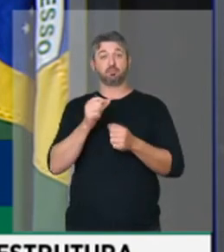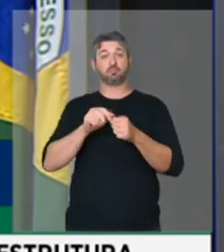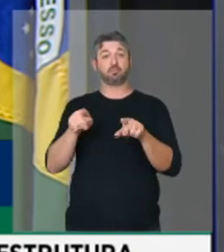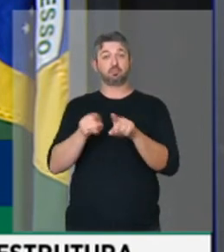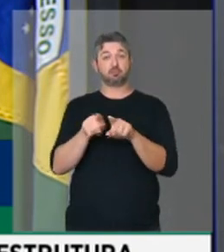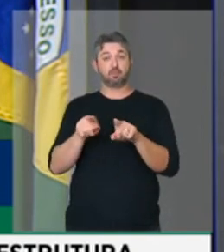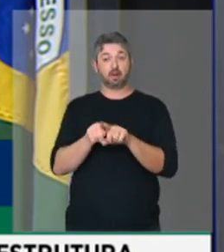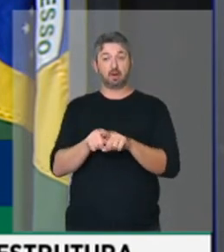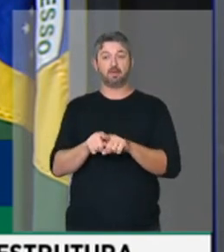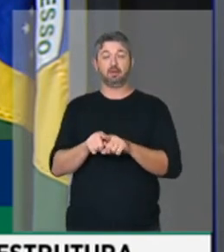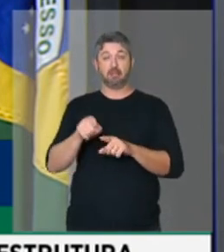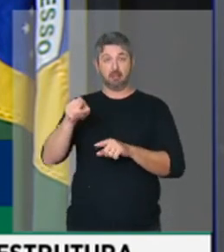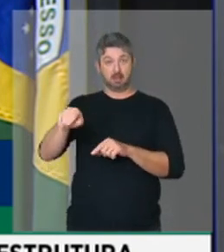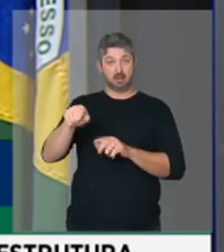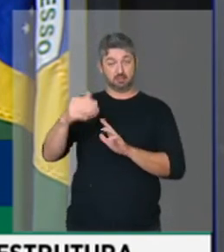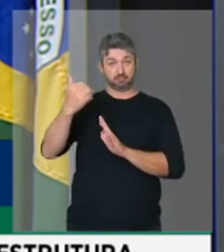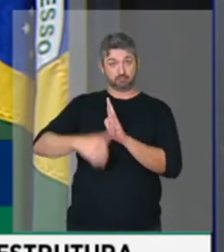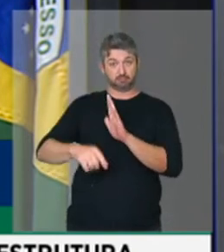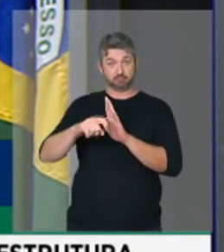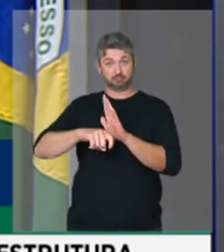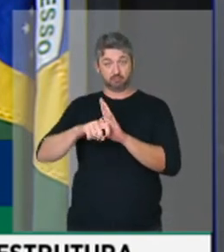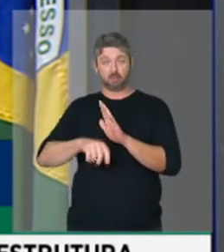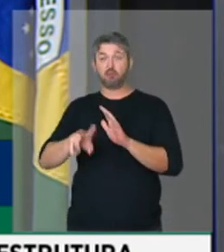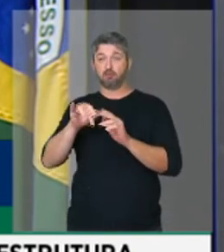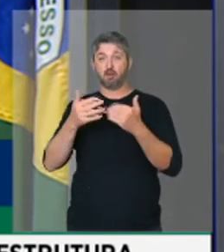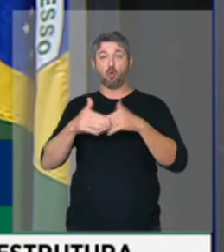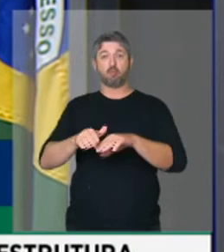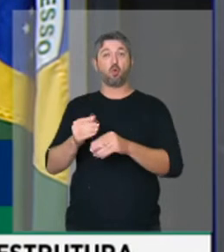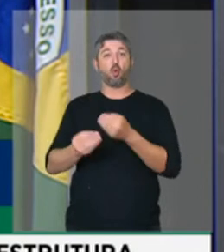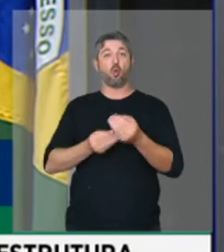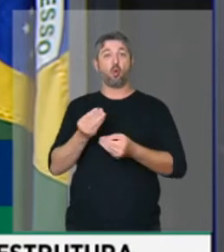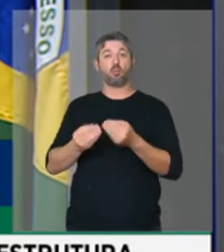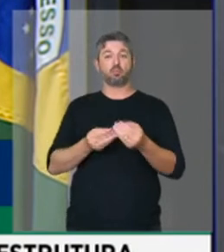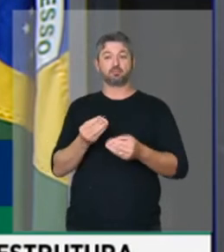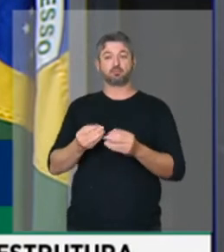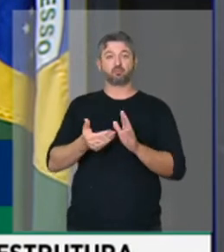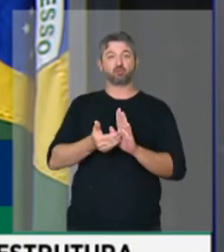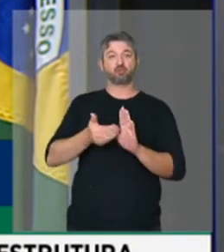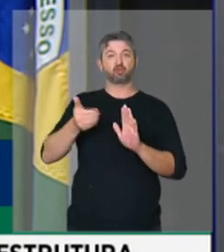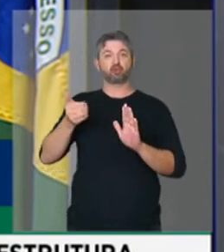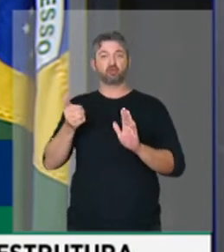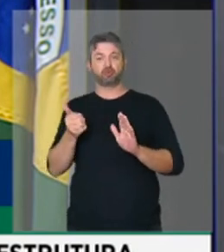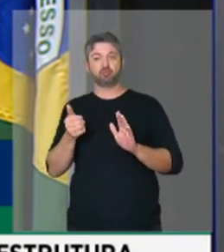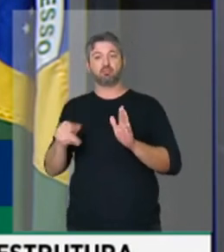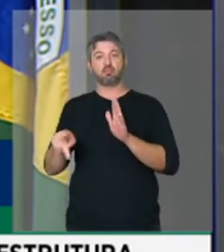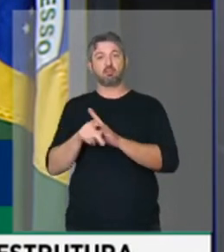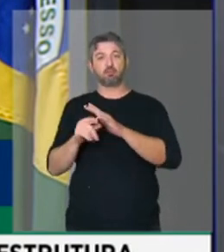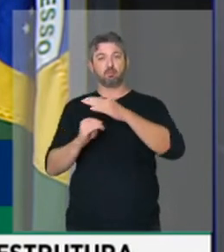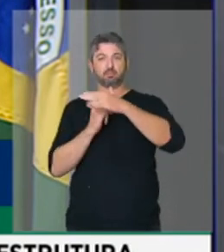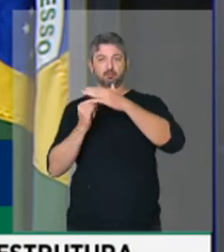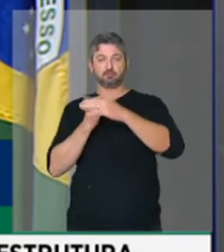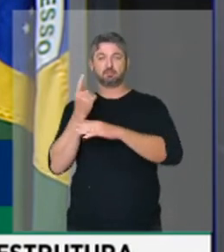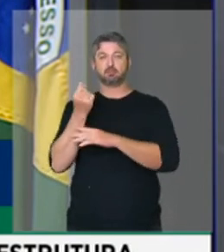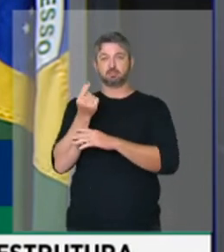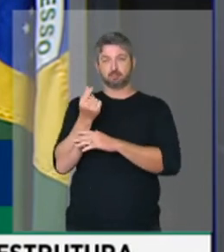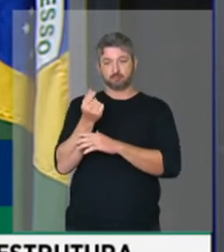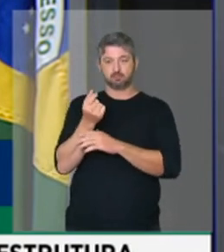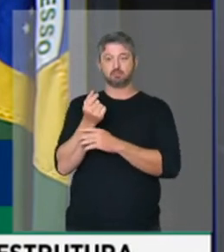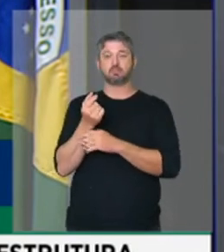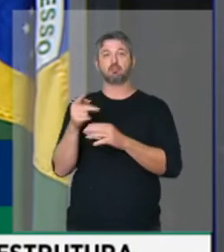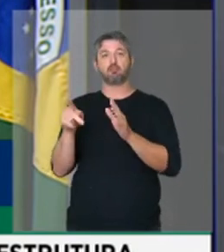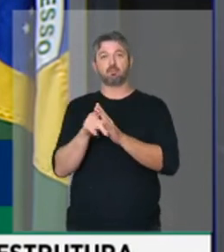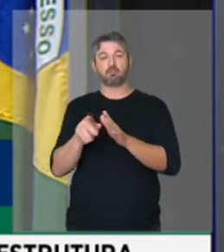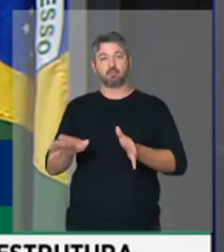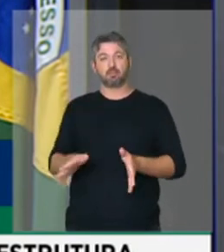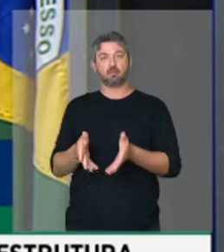que tal renúncia será compensada pela exclusão das instituições financeiras do